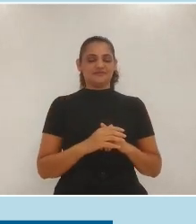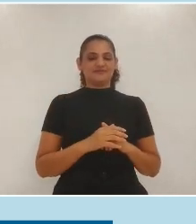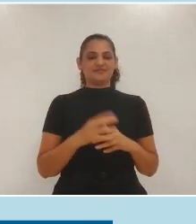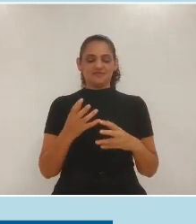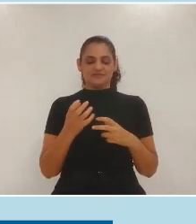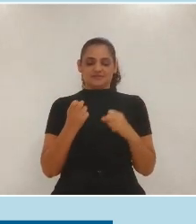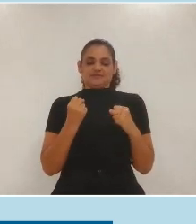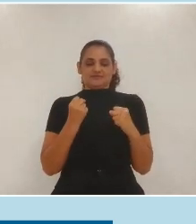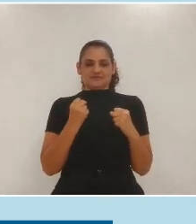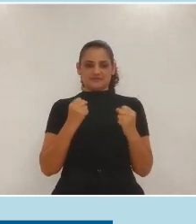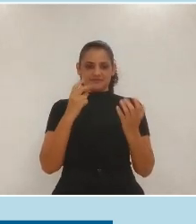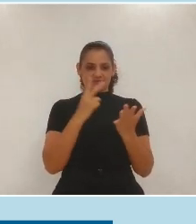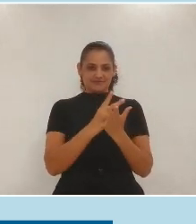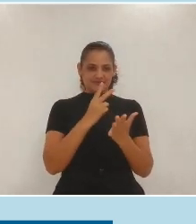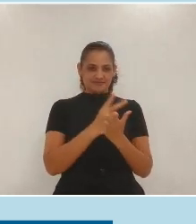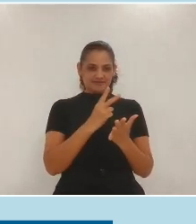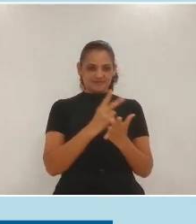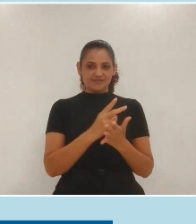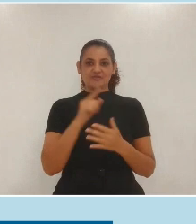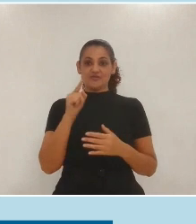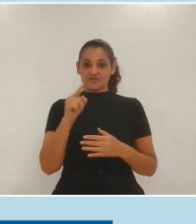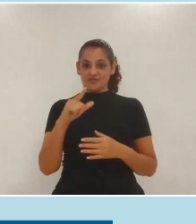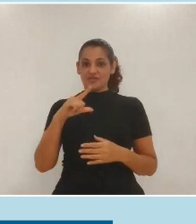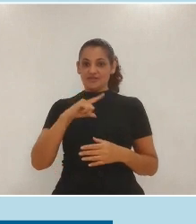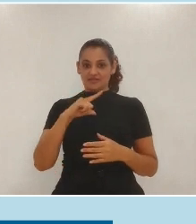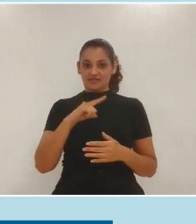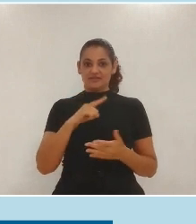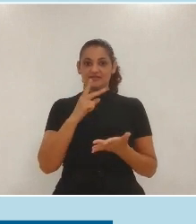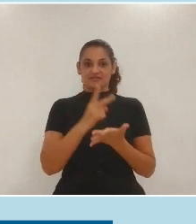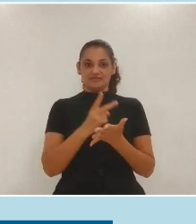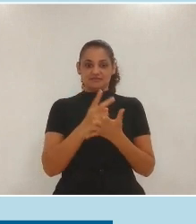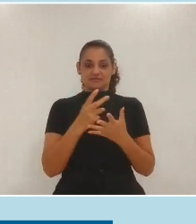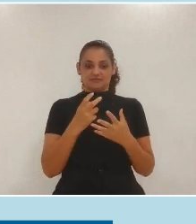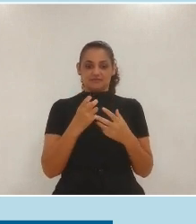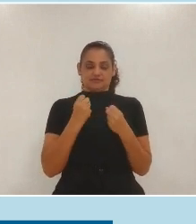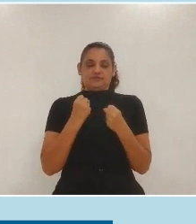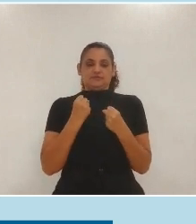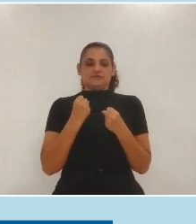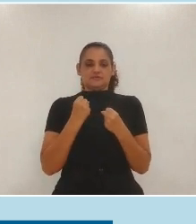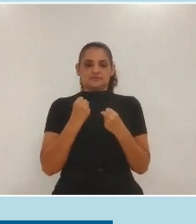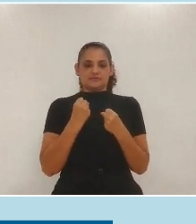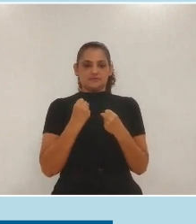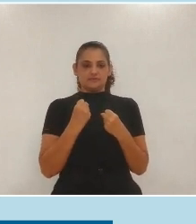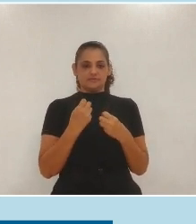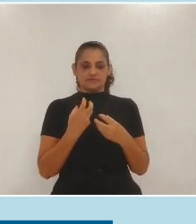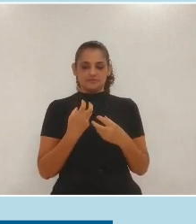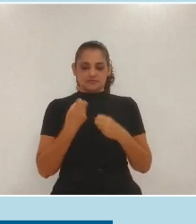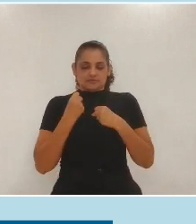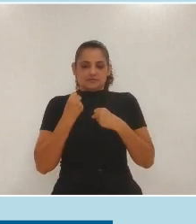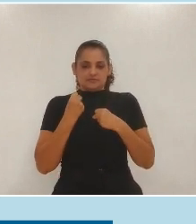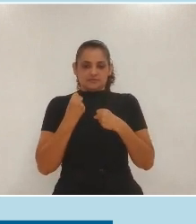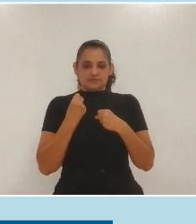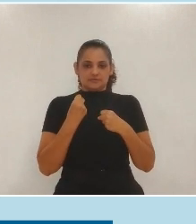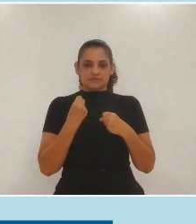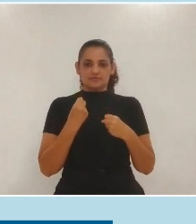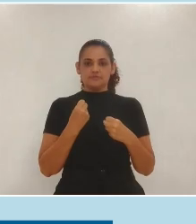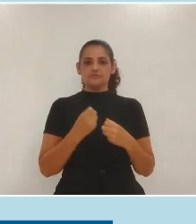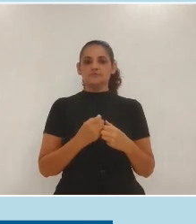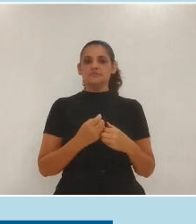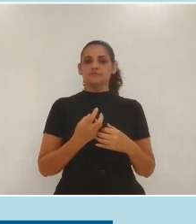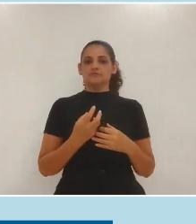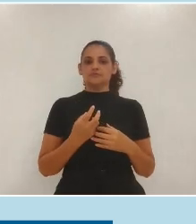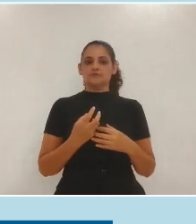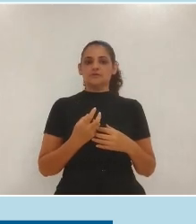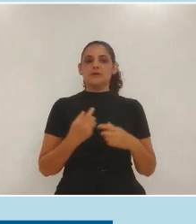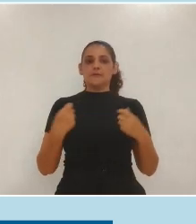sempre. Se você está todo o tempo contraída, em repouso, mas contraída, quando você precisa